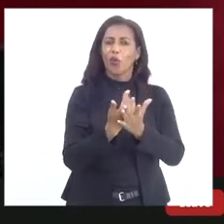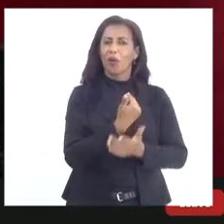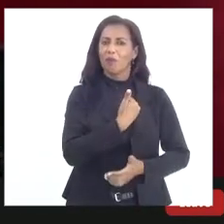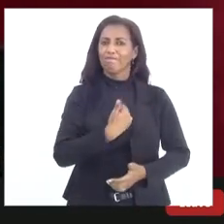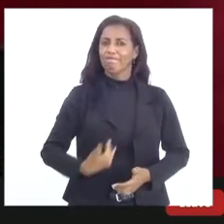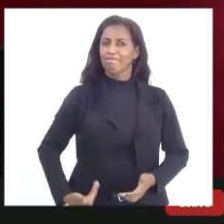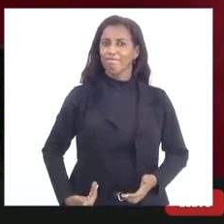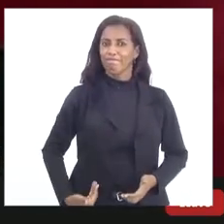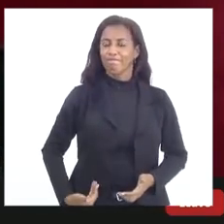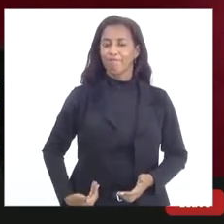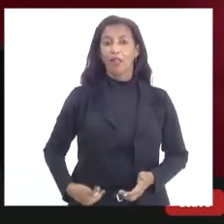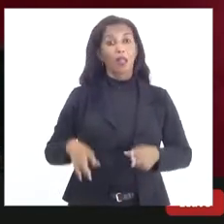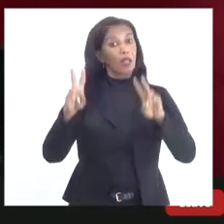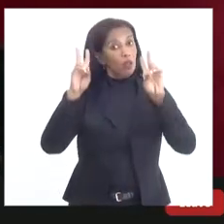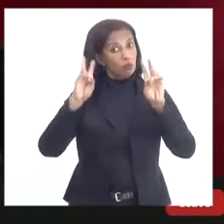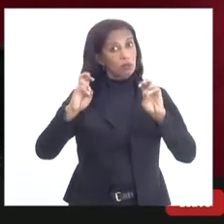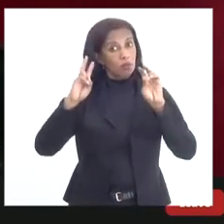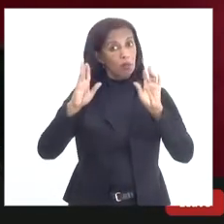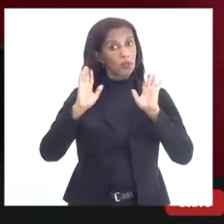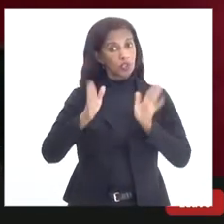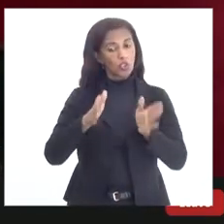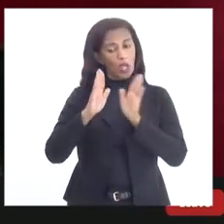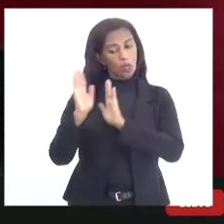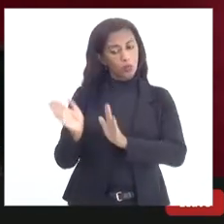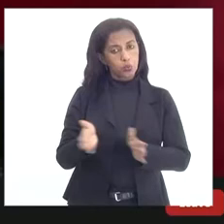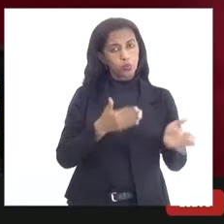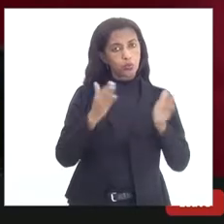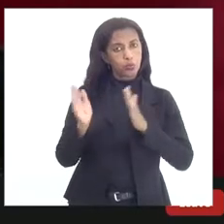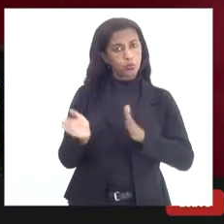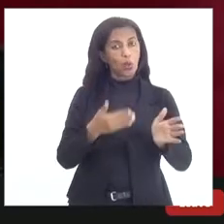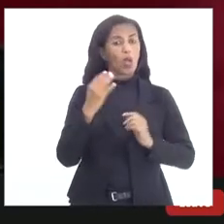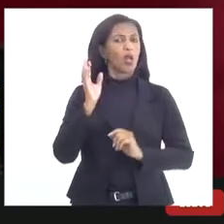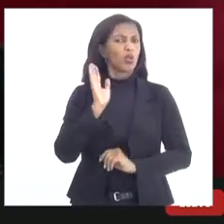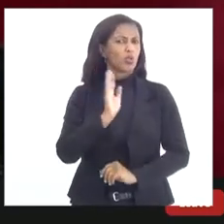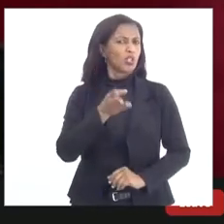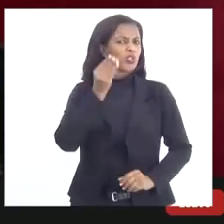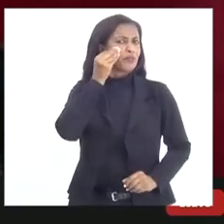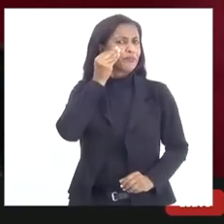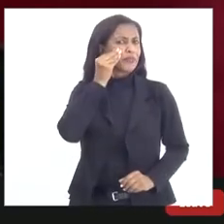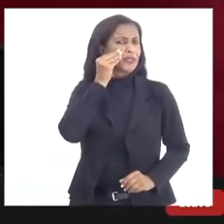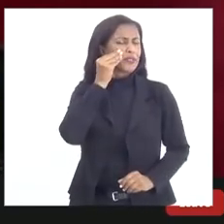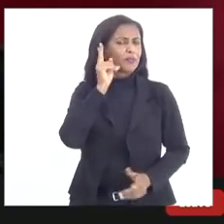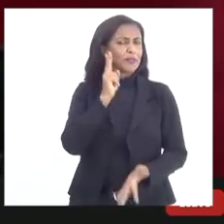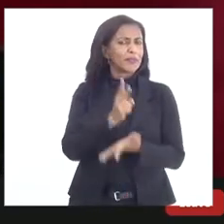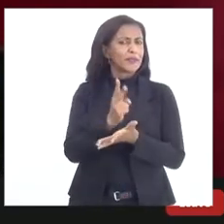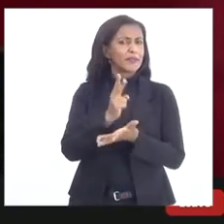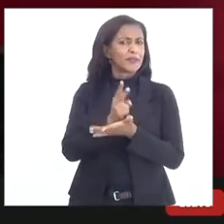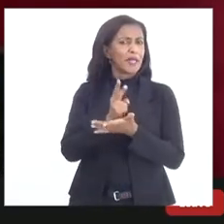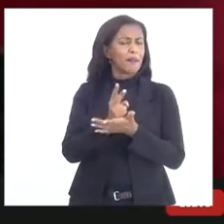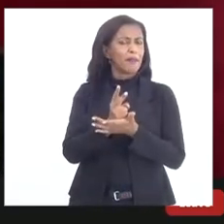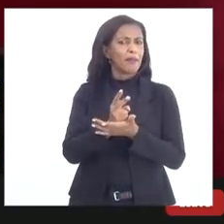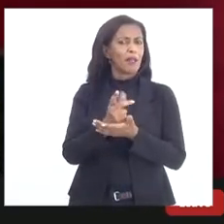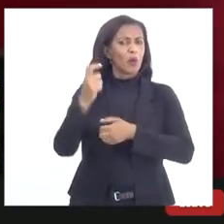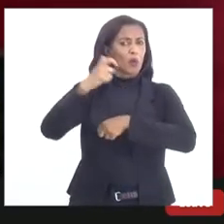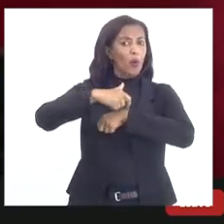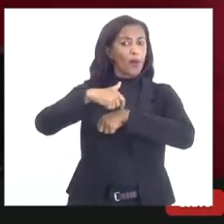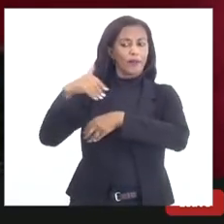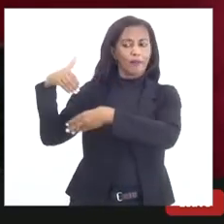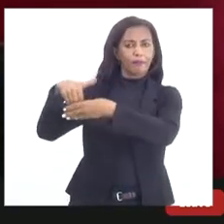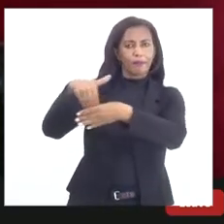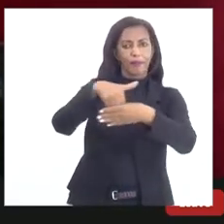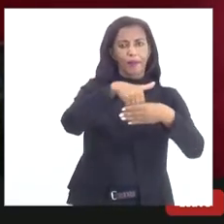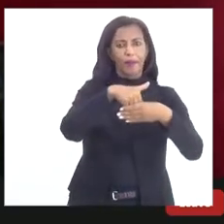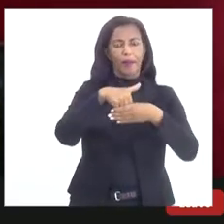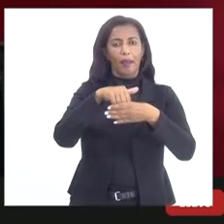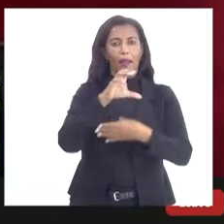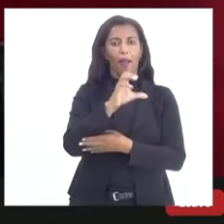é um tema recorrente. Nós assistimos aí toda vez em campanha eleitoral, doutora Esther e doutora Daniele,